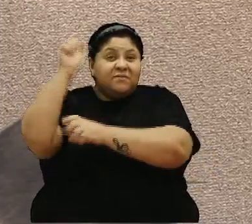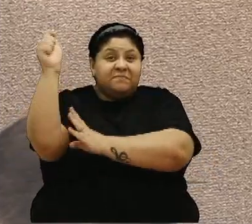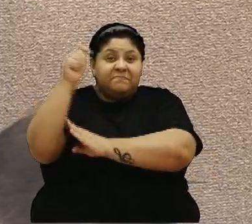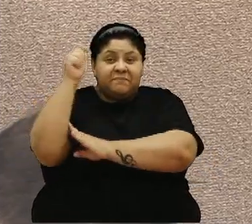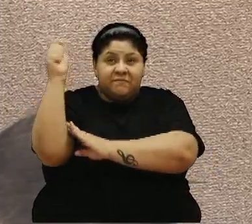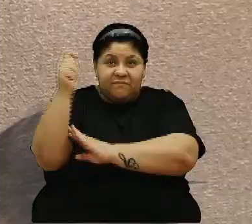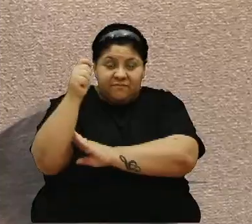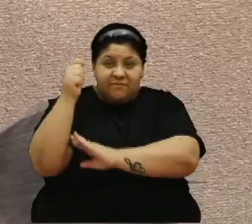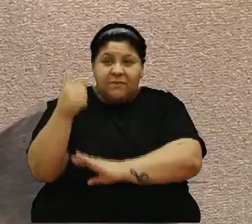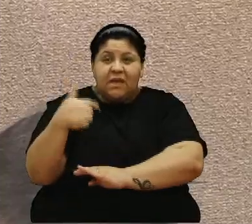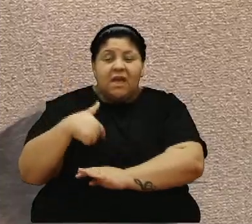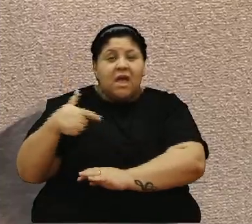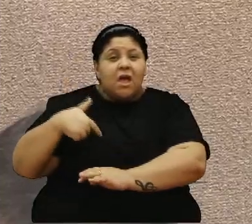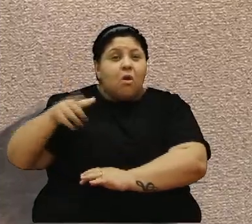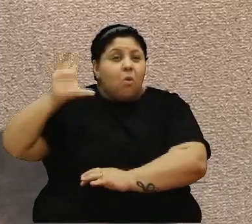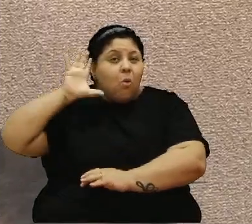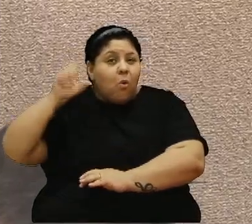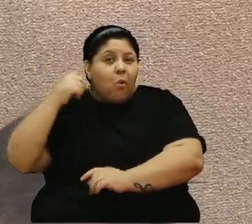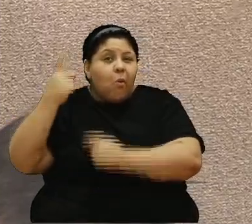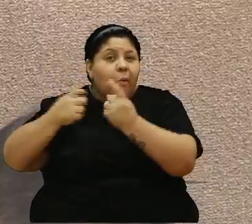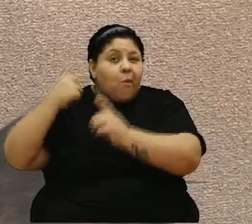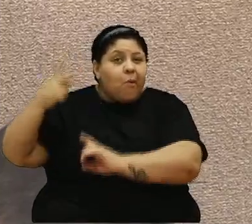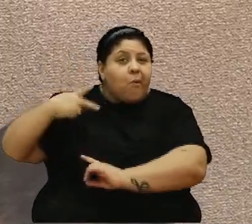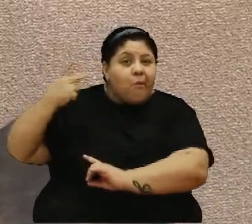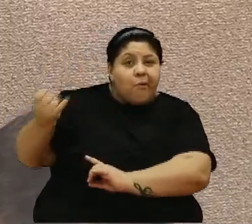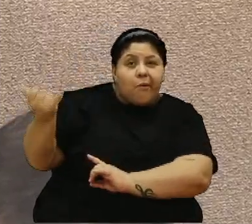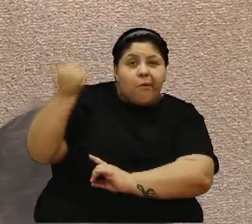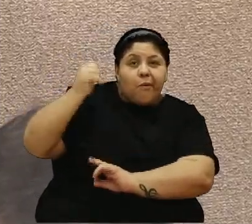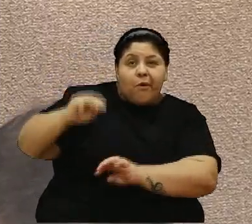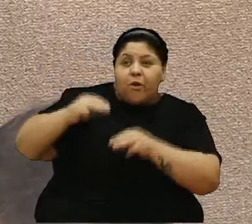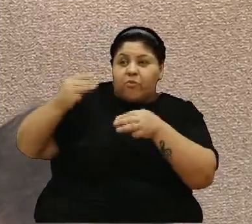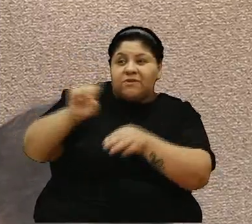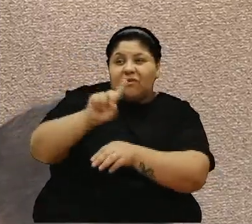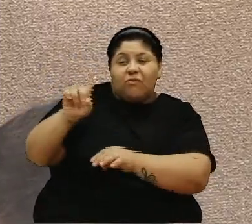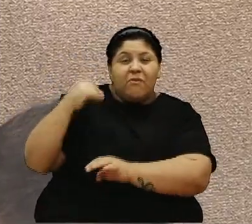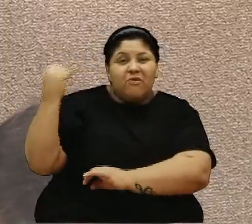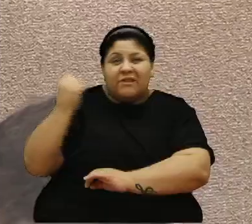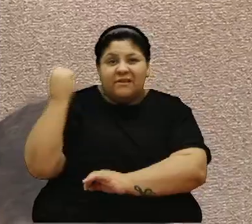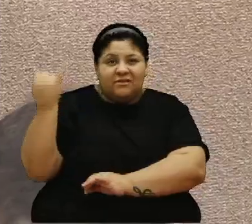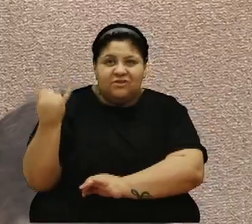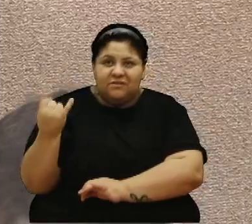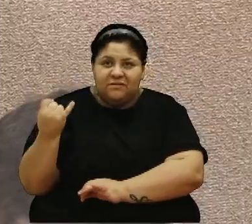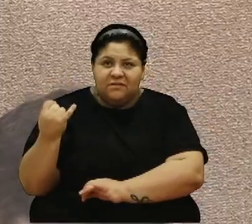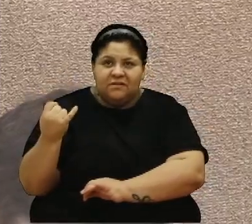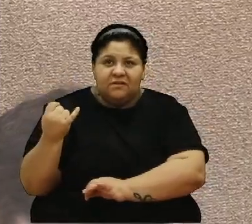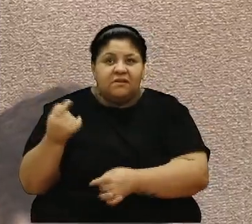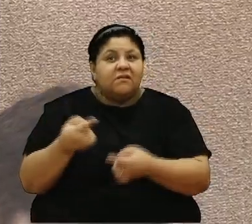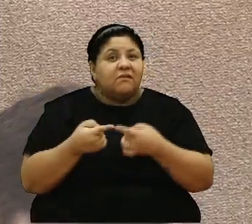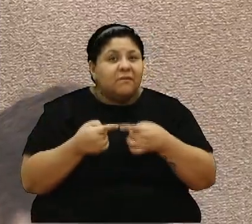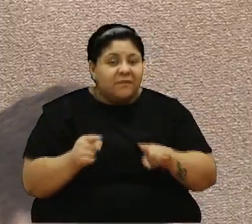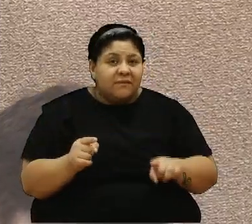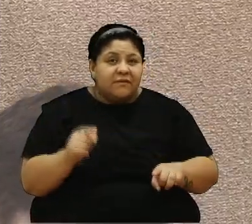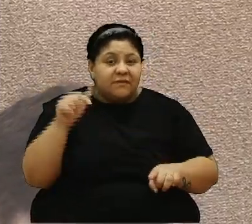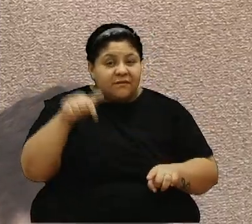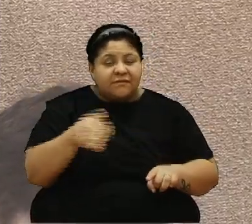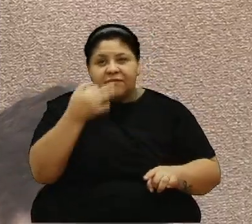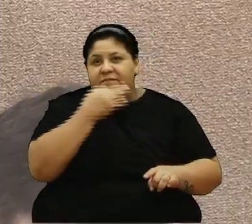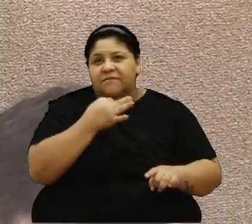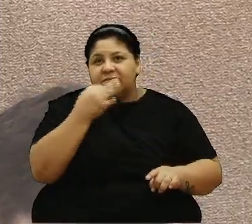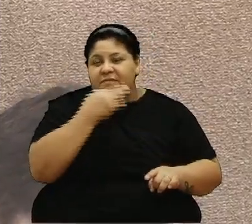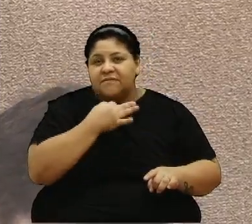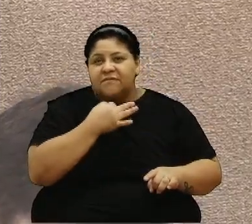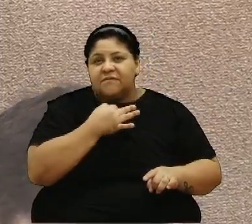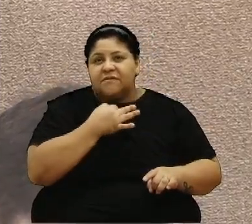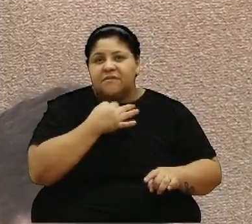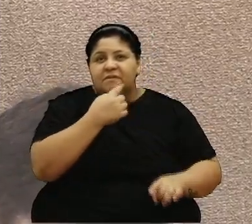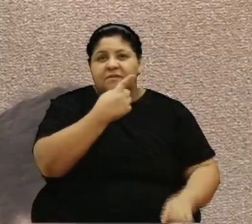Sul. Eu já ouvi algum parlamentar dizer que moção não é importante. Mas são, aqui em Caxias do Sul,